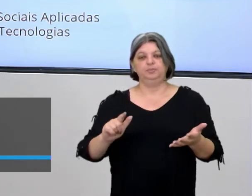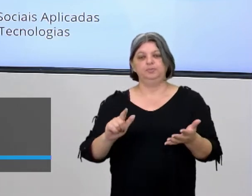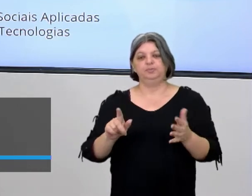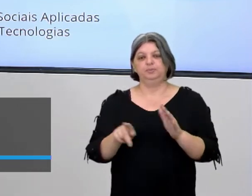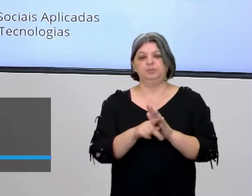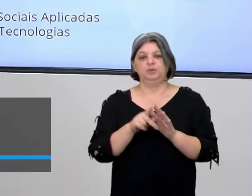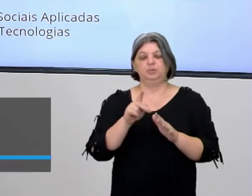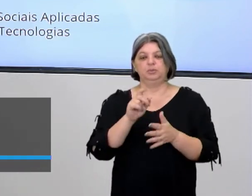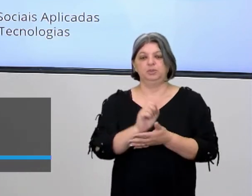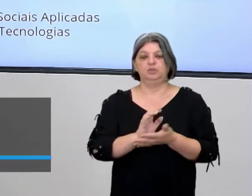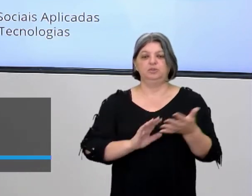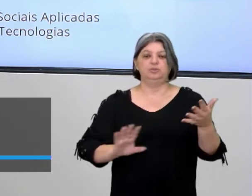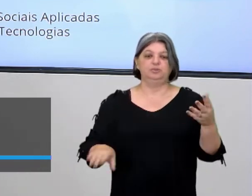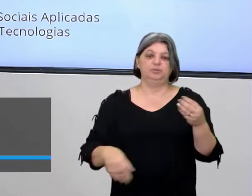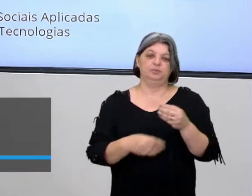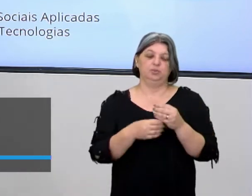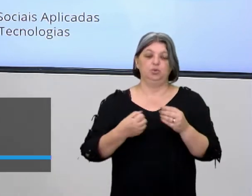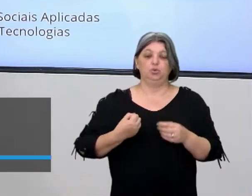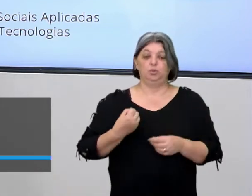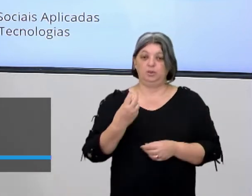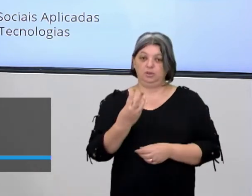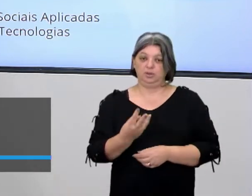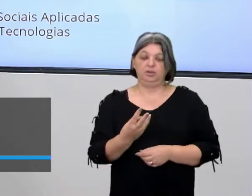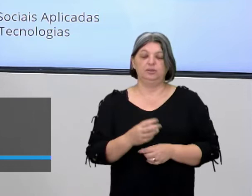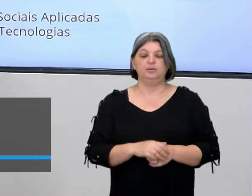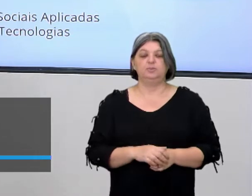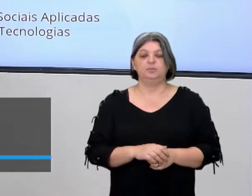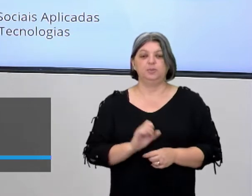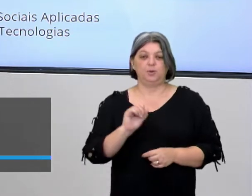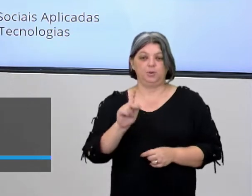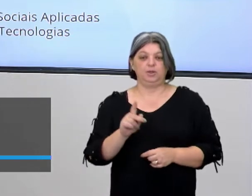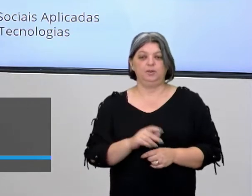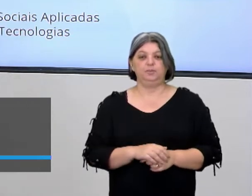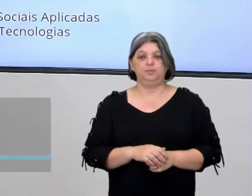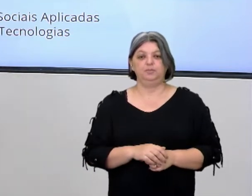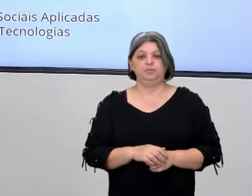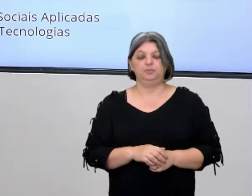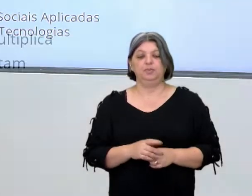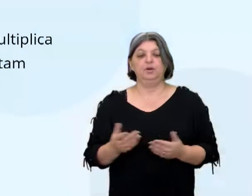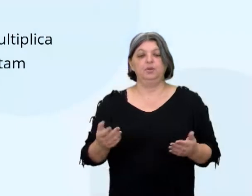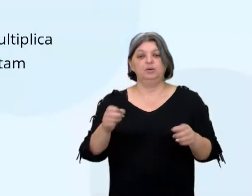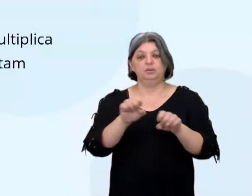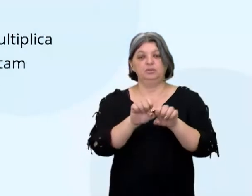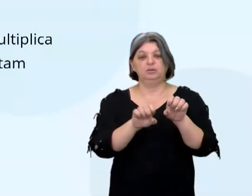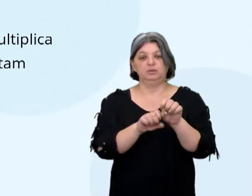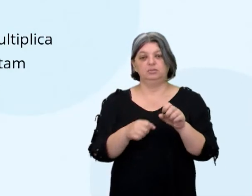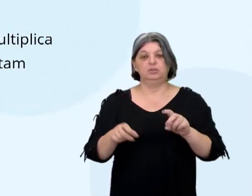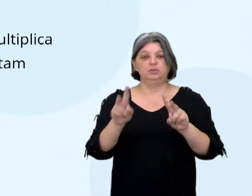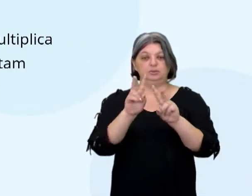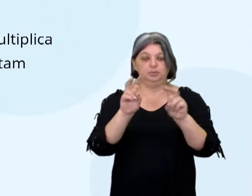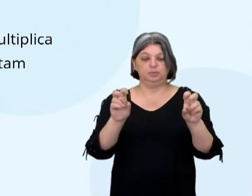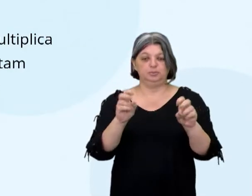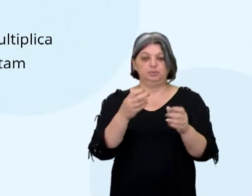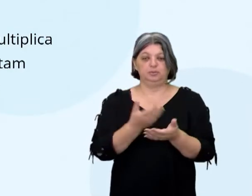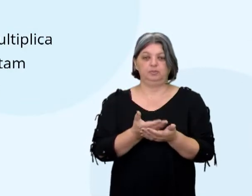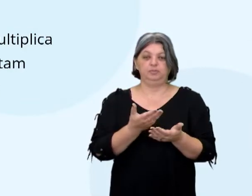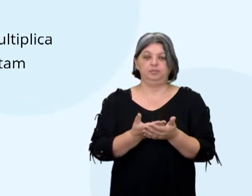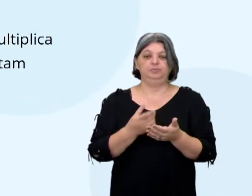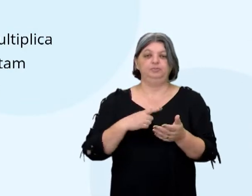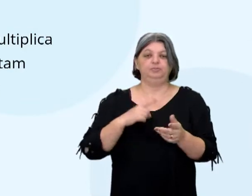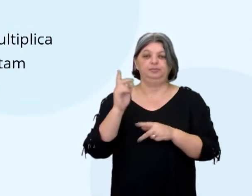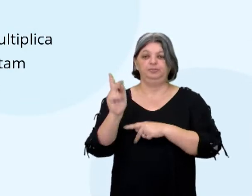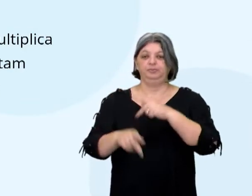que é a de número 3, tá ok? Vamos passar para vocês aí a nossa estrutura, né? O título da nossa aula, e temos aí o